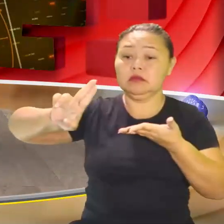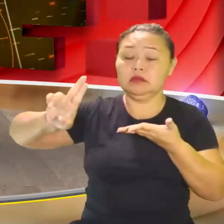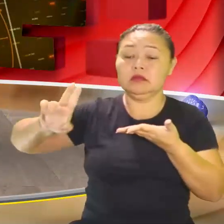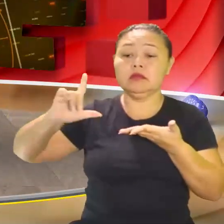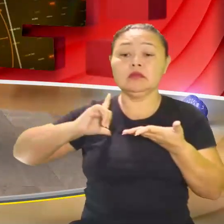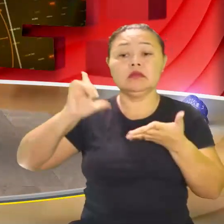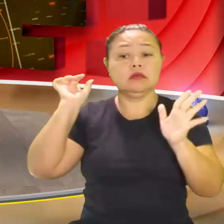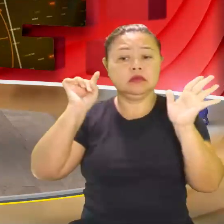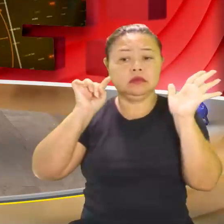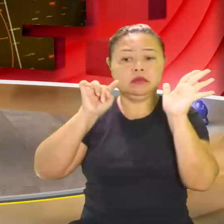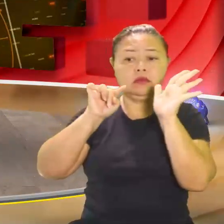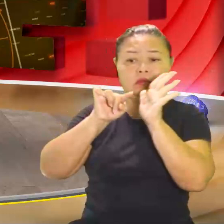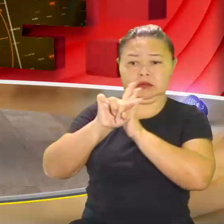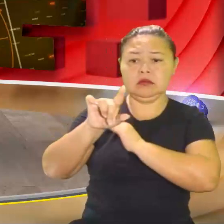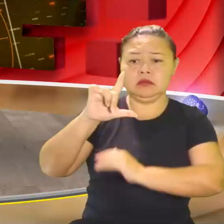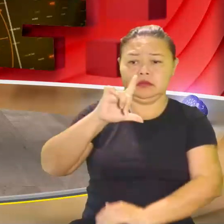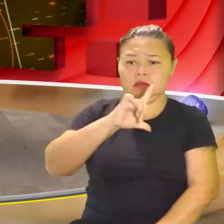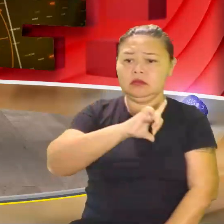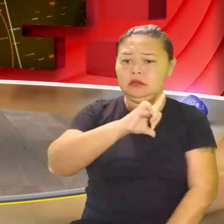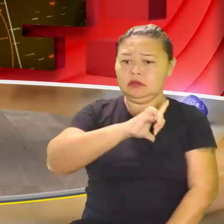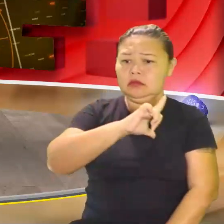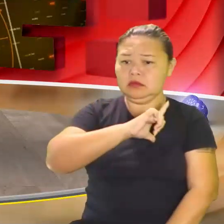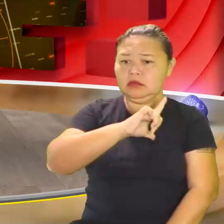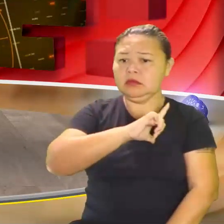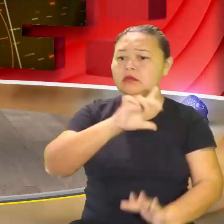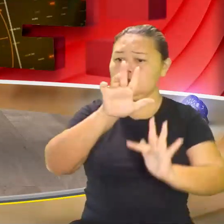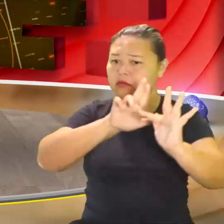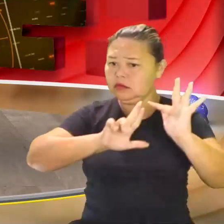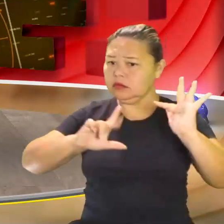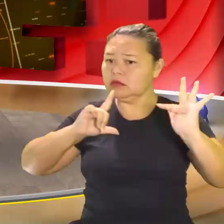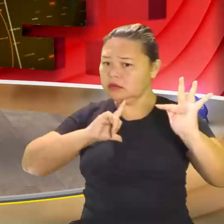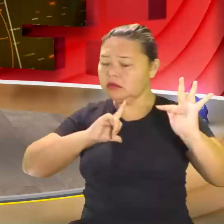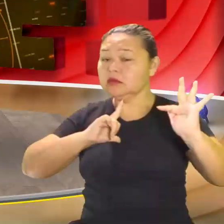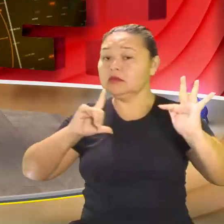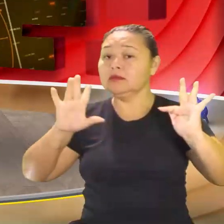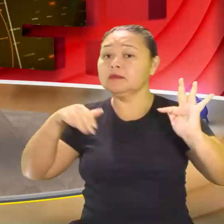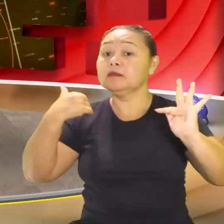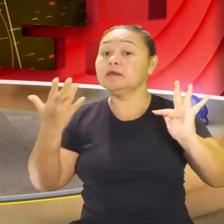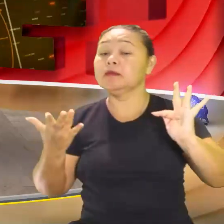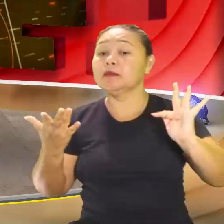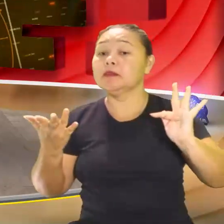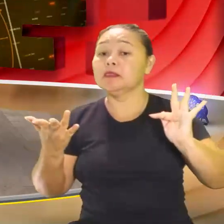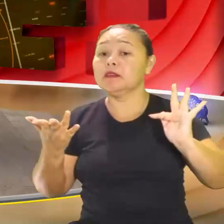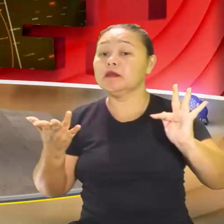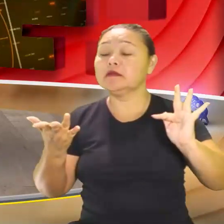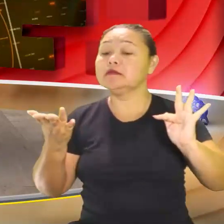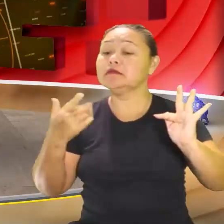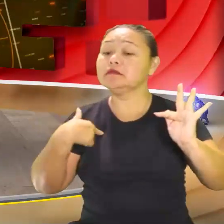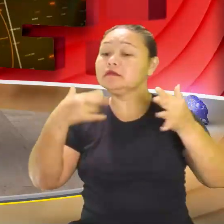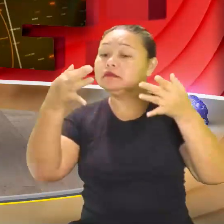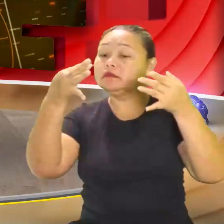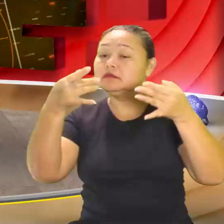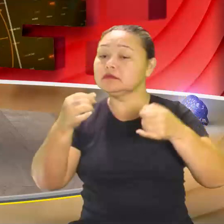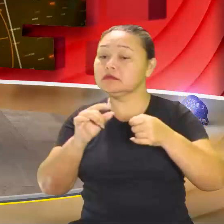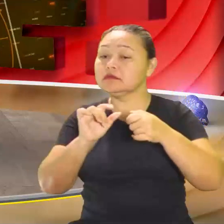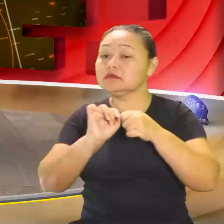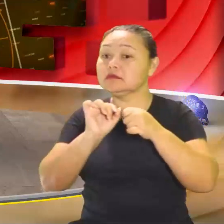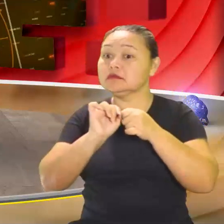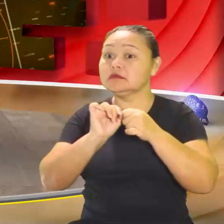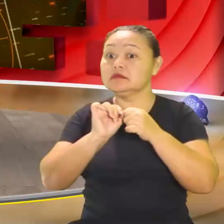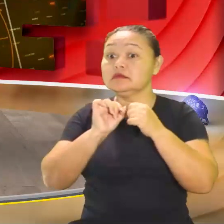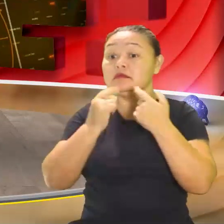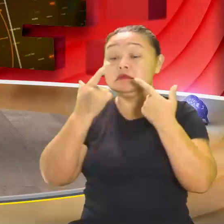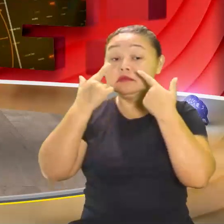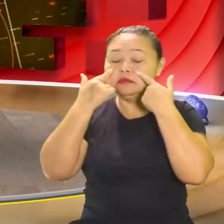aplicações. E aí a galera se pergunta, e tem aplicação de função modular? Tem. Tem. E aí o detalhe é assim, você vai ter que perceber da